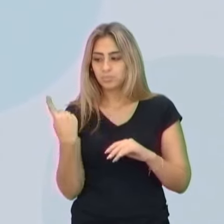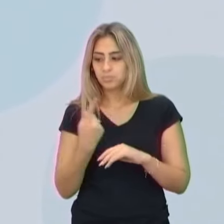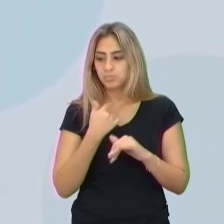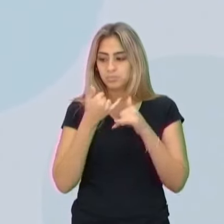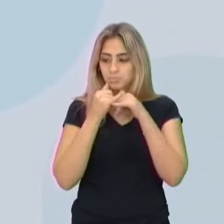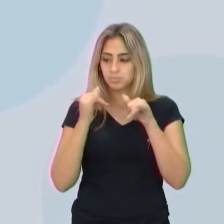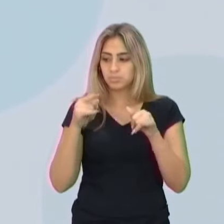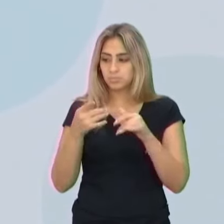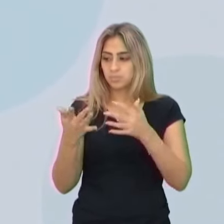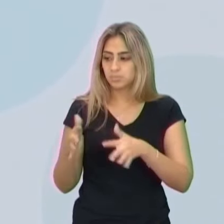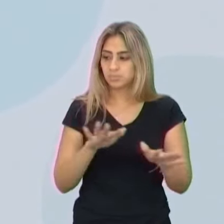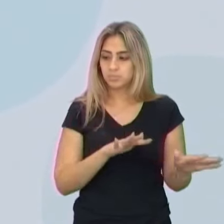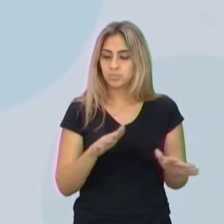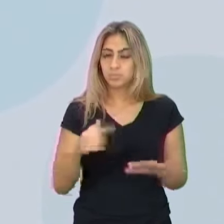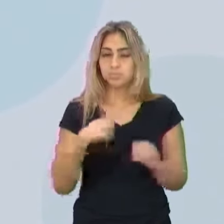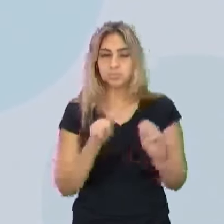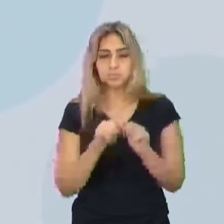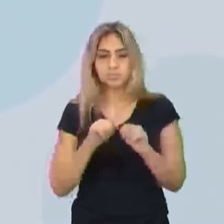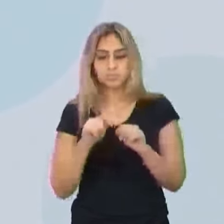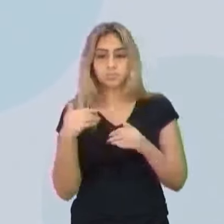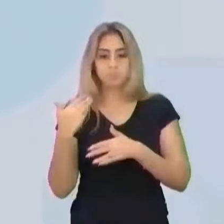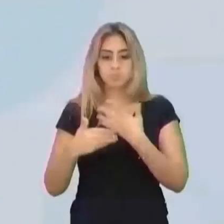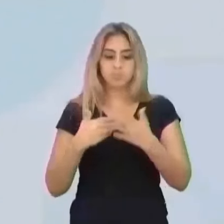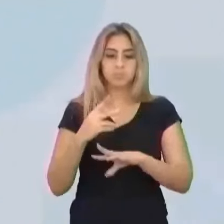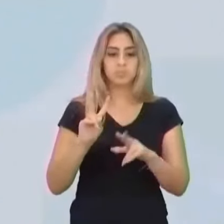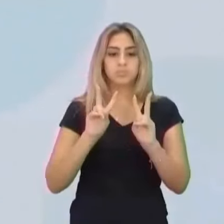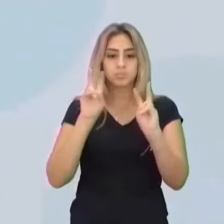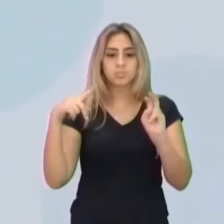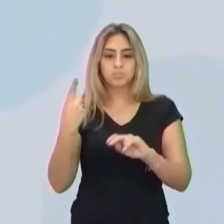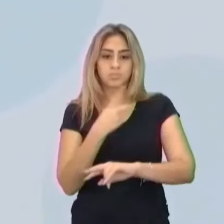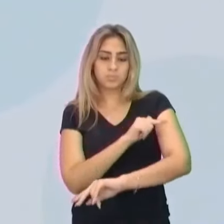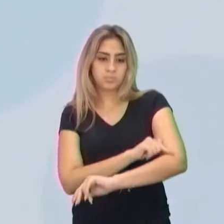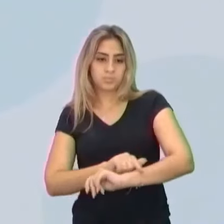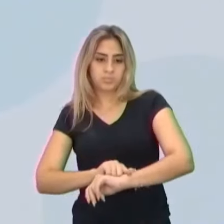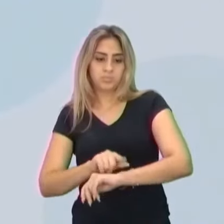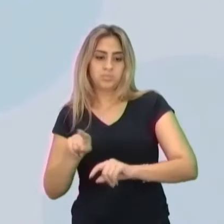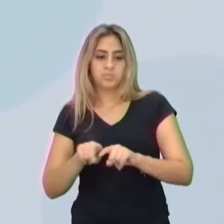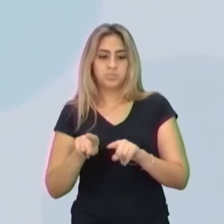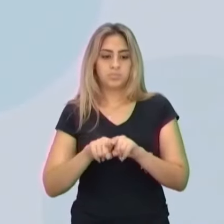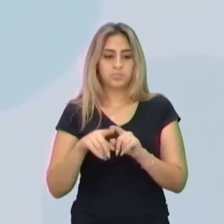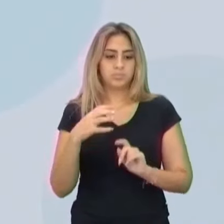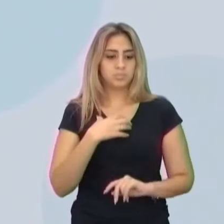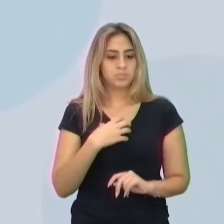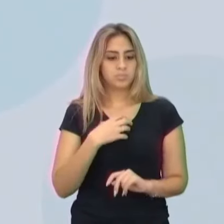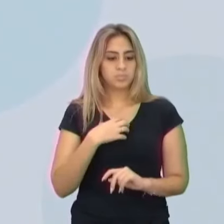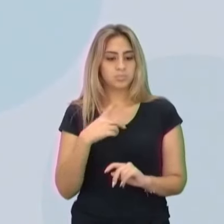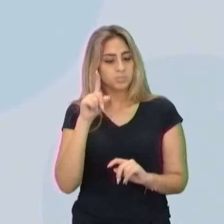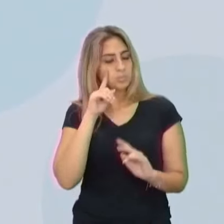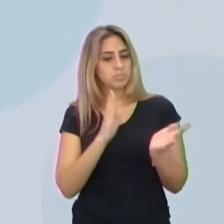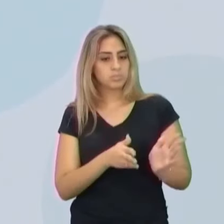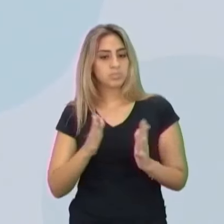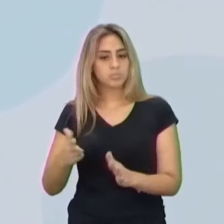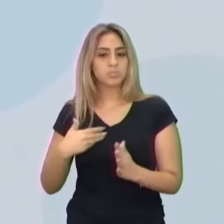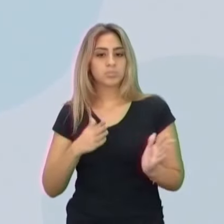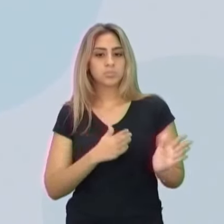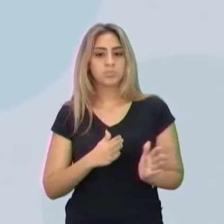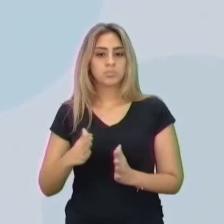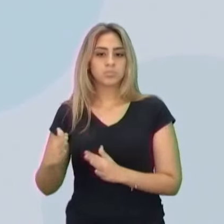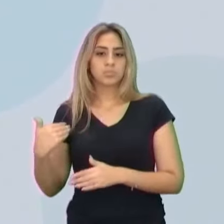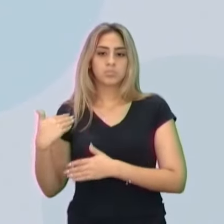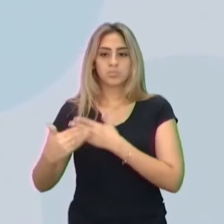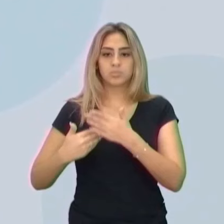de movimento para realizar previsões sobre seus comportamentos em situações cotidianas e em